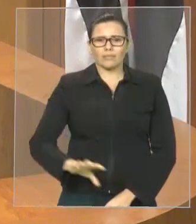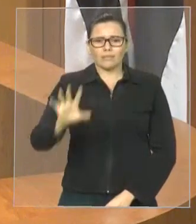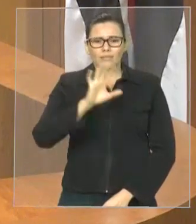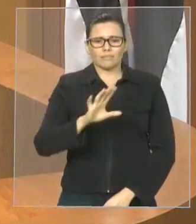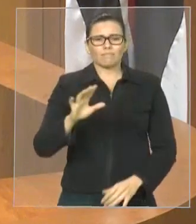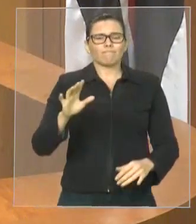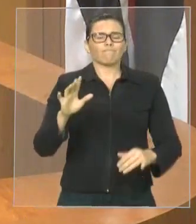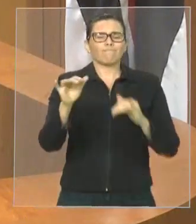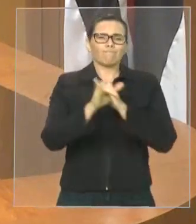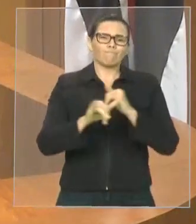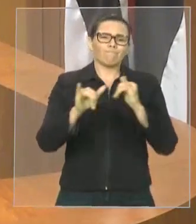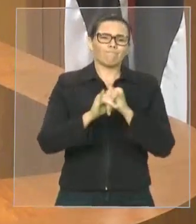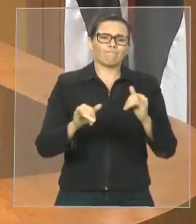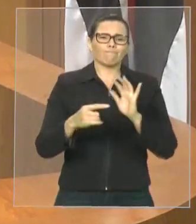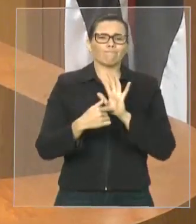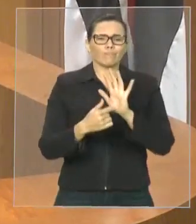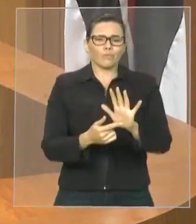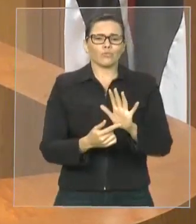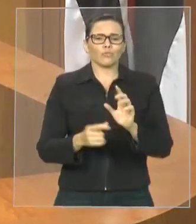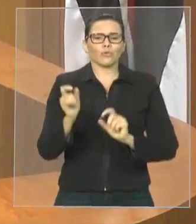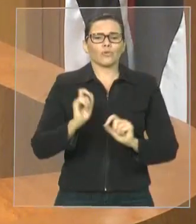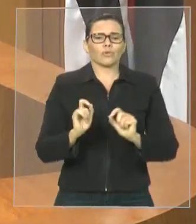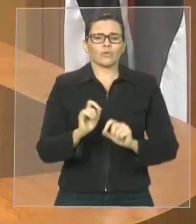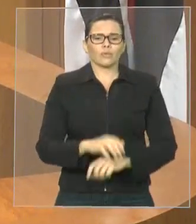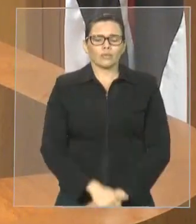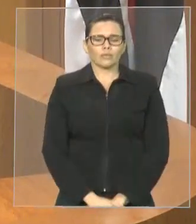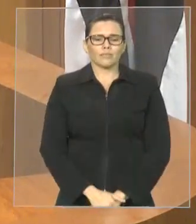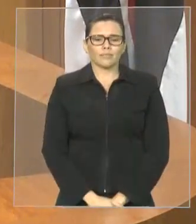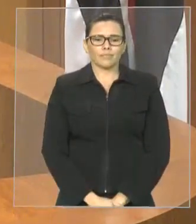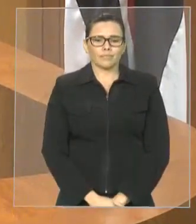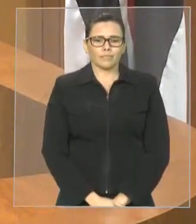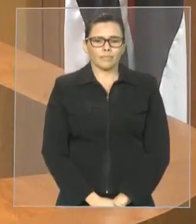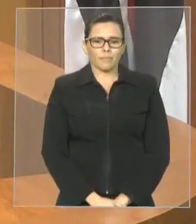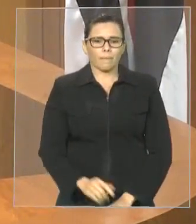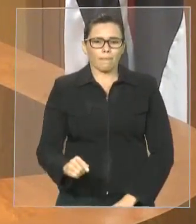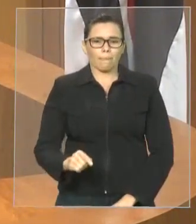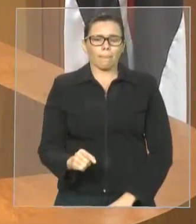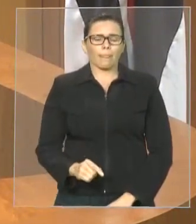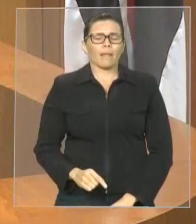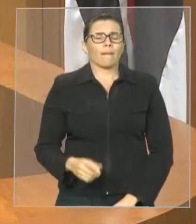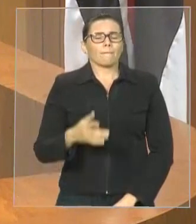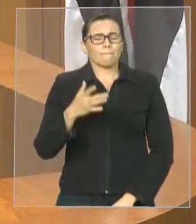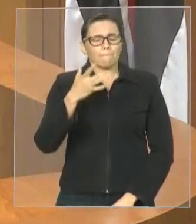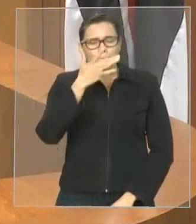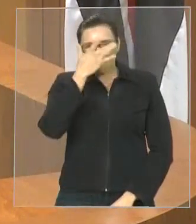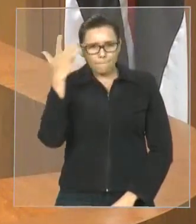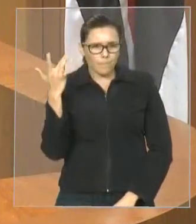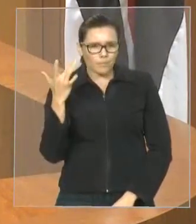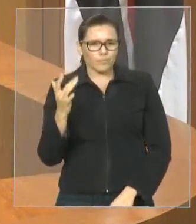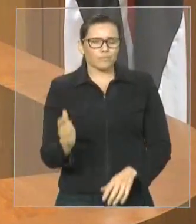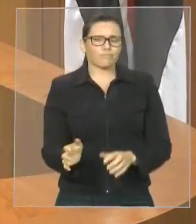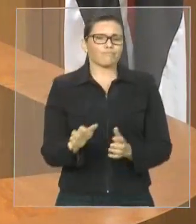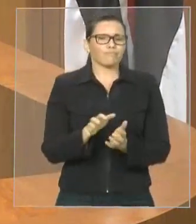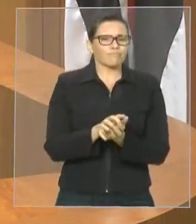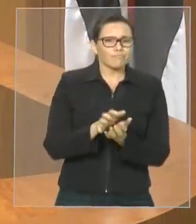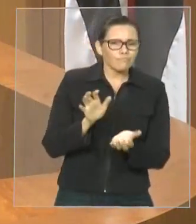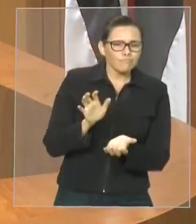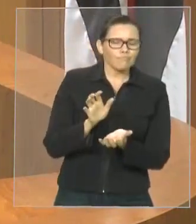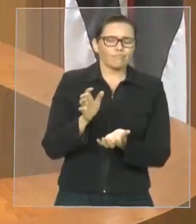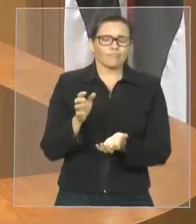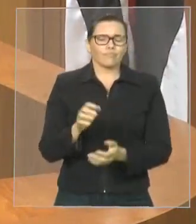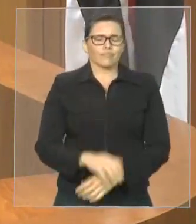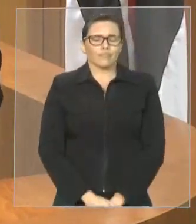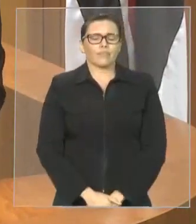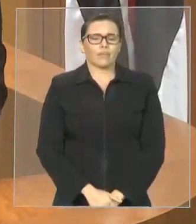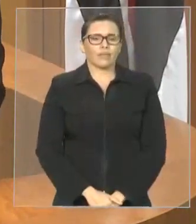humilhação que acontece nas centrais de marcação de consulta. Idosos desmaiando, pessoas que têm que madrugar para pegar